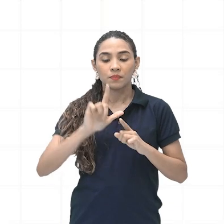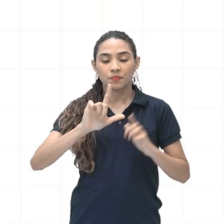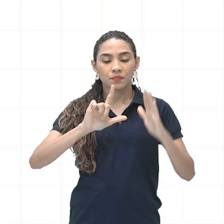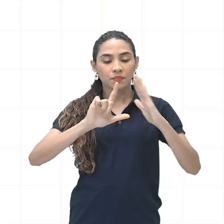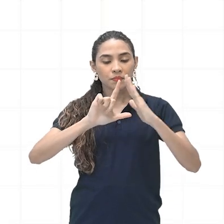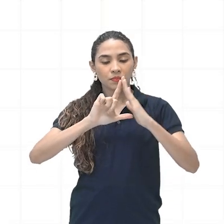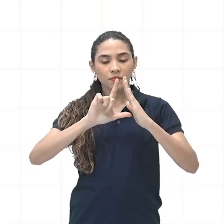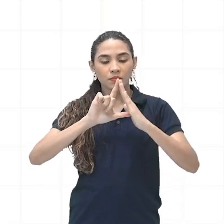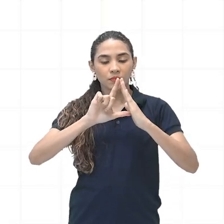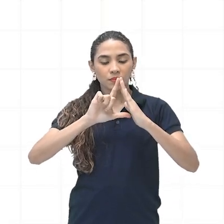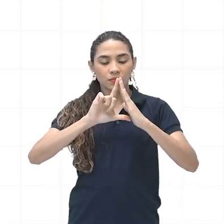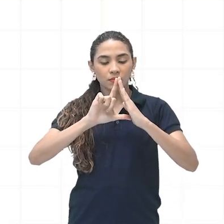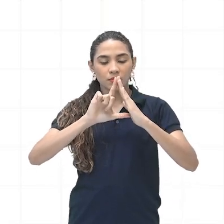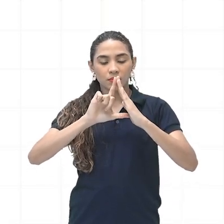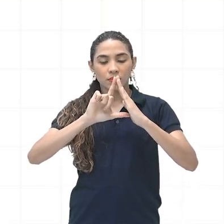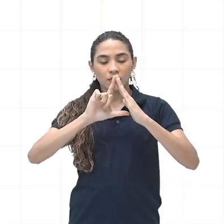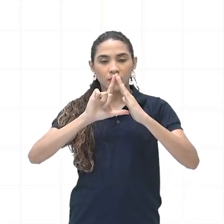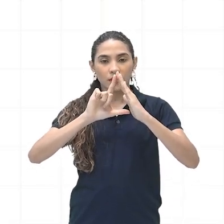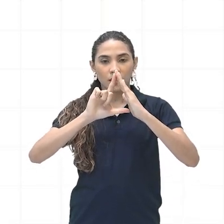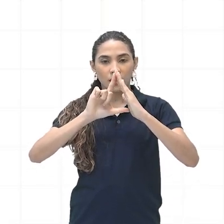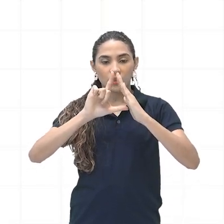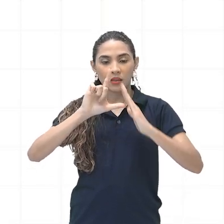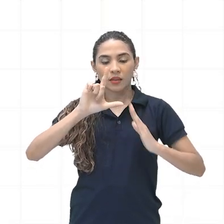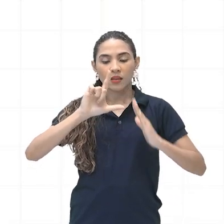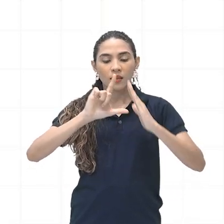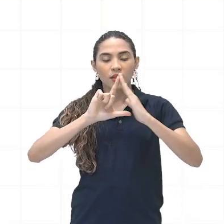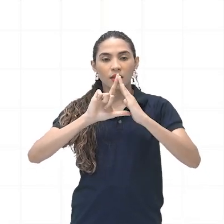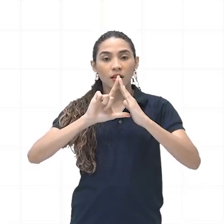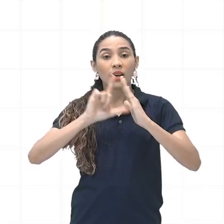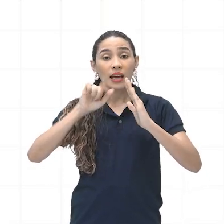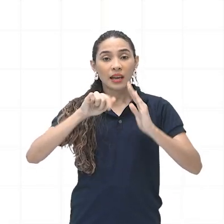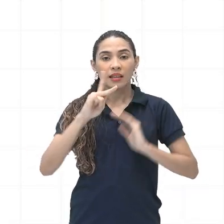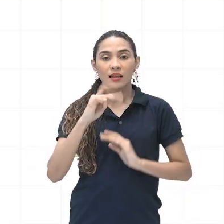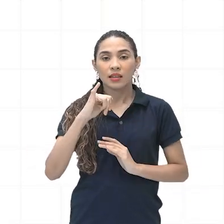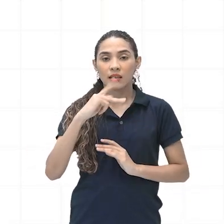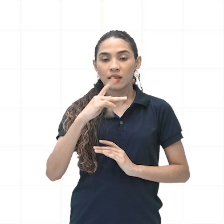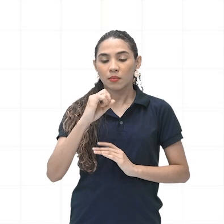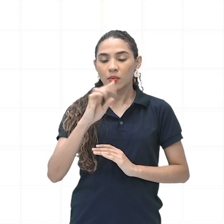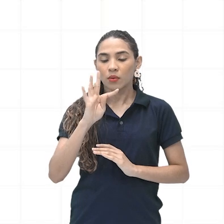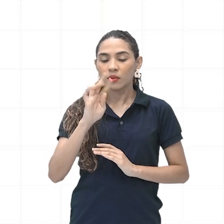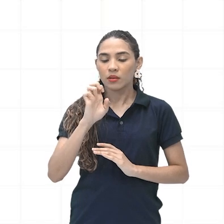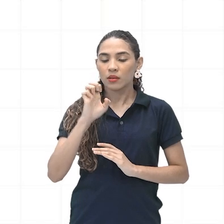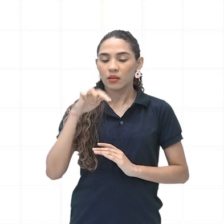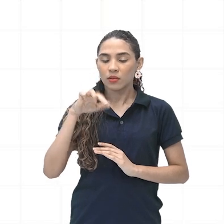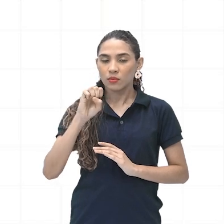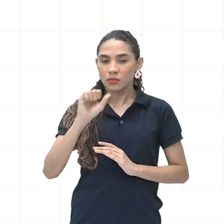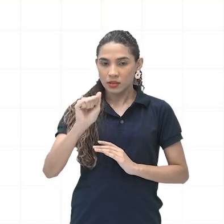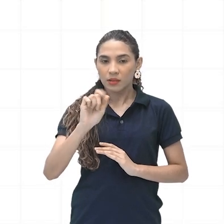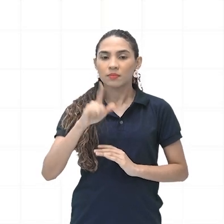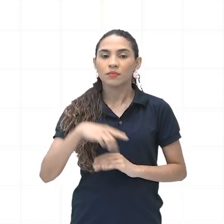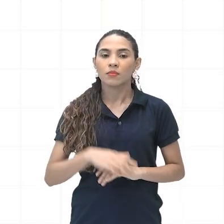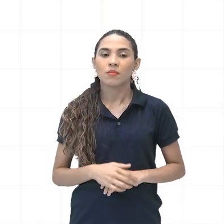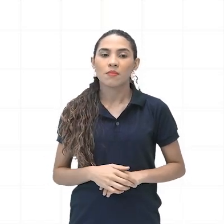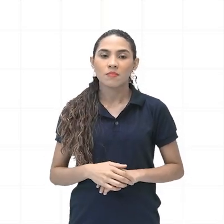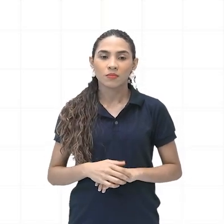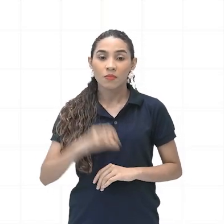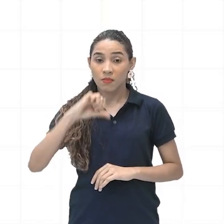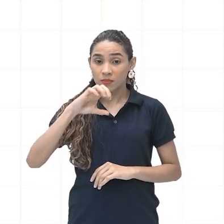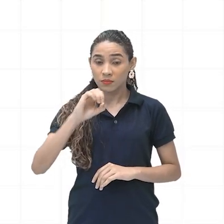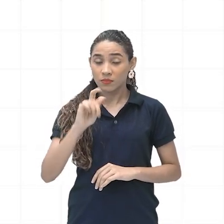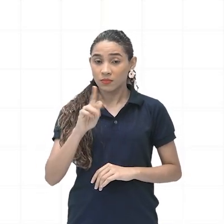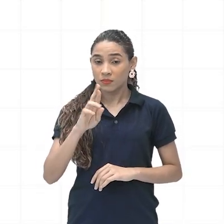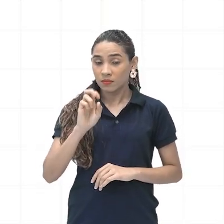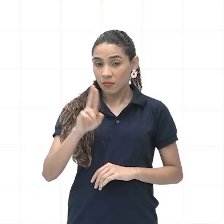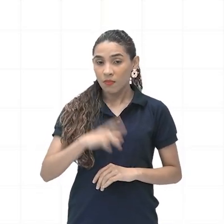aqui, certo? Que é o C. Porque a hipotenusa sempre vai ficar oposta ao triângulo, ao ângulo de 90